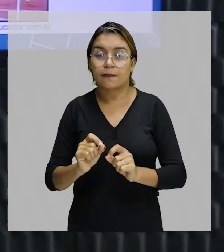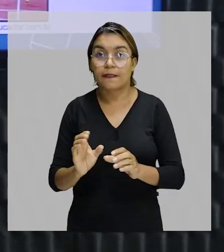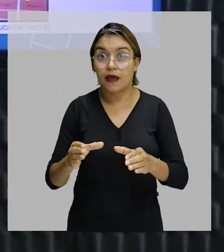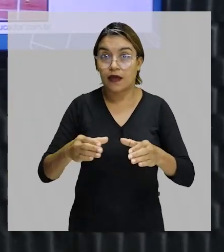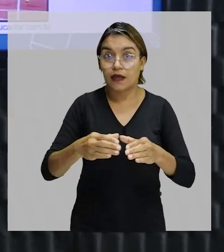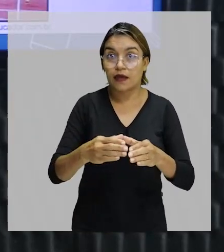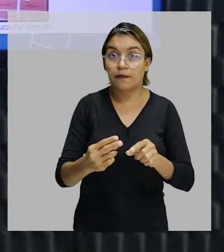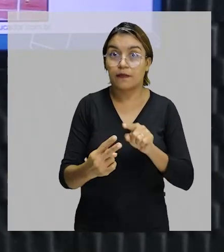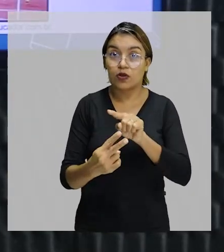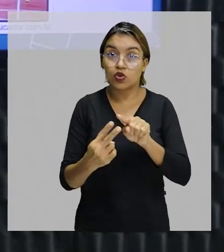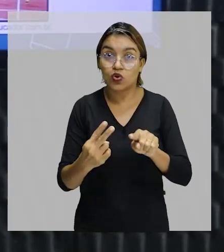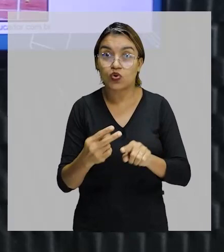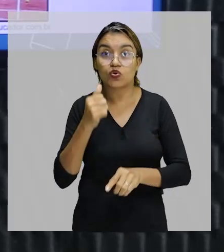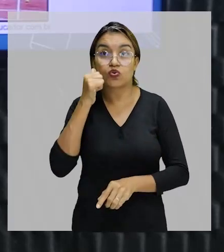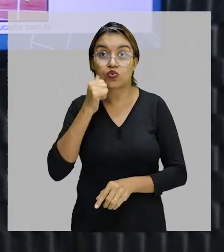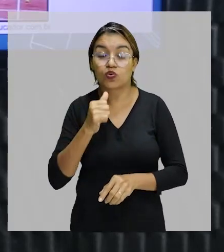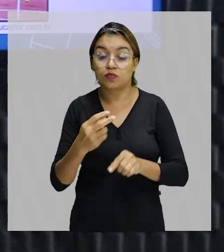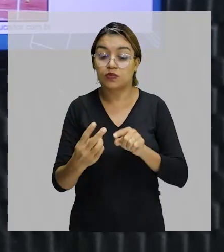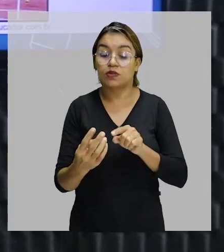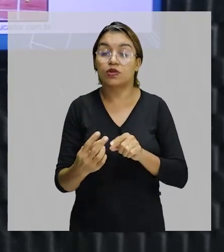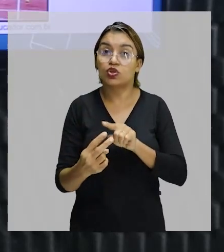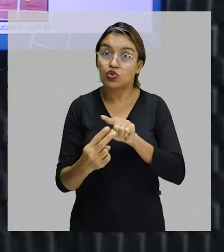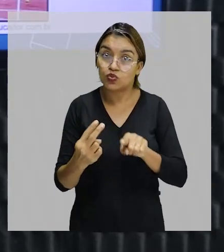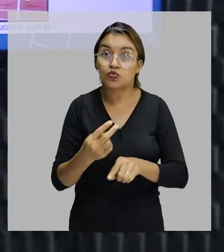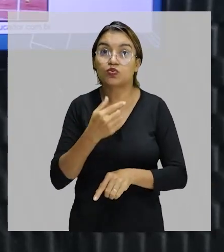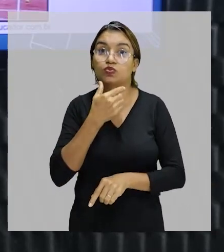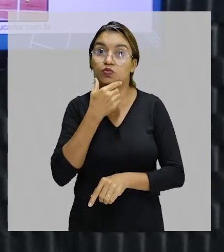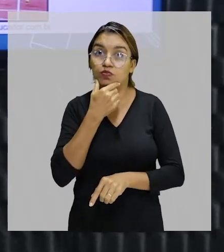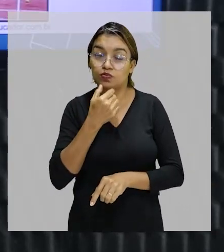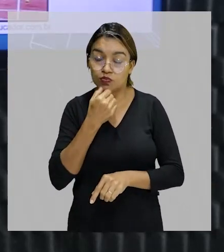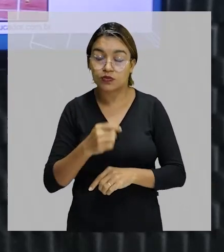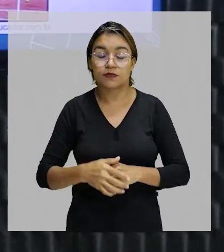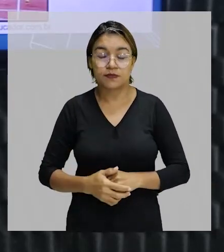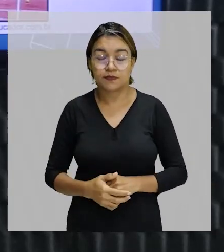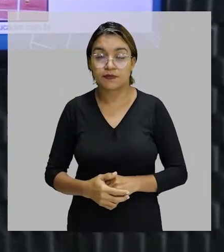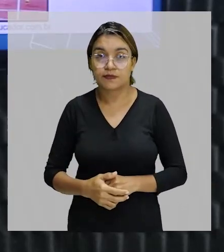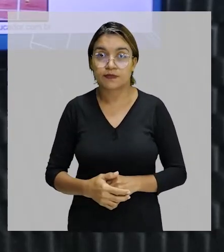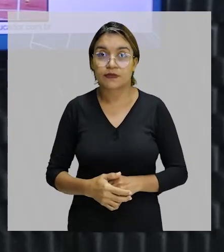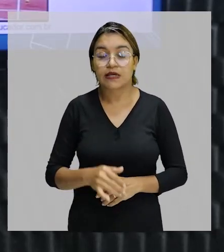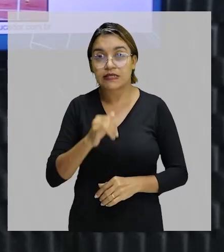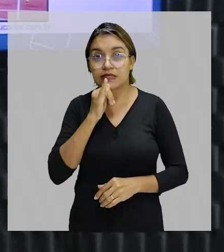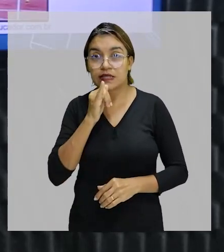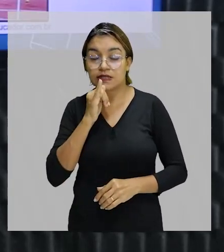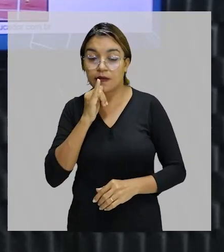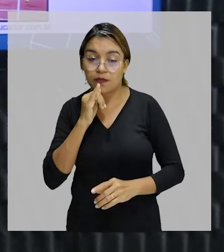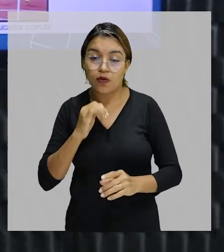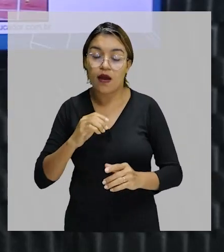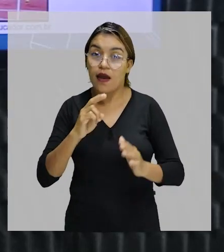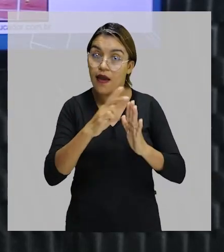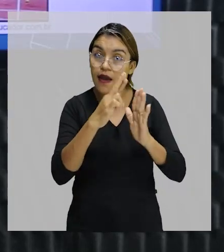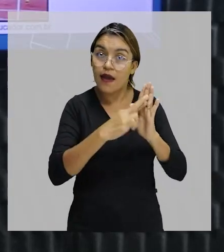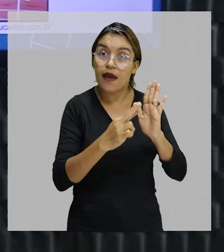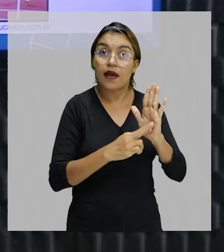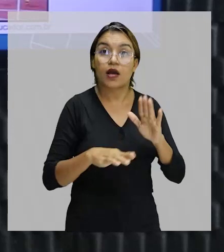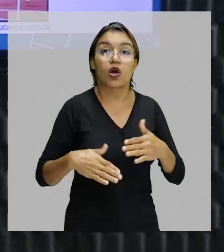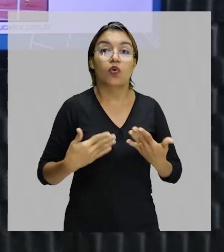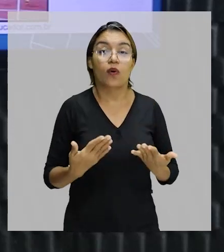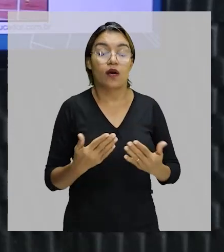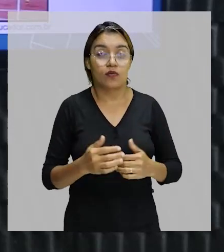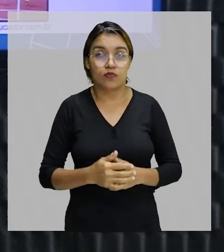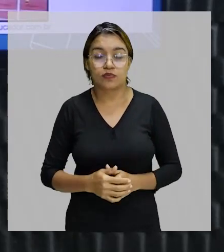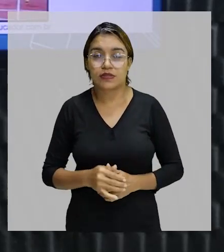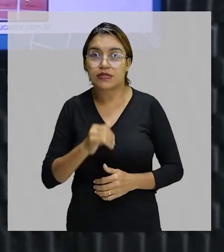composta por 2 homens e 2 mulheres. Regra desse revezamento, o que tornou a disputa muito interessante. Não